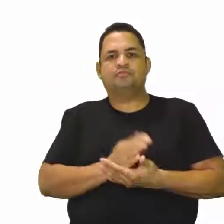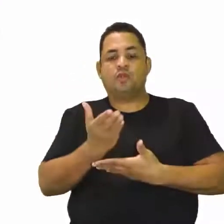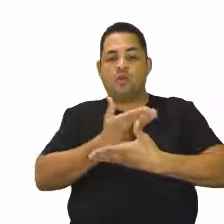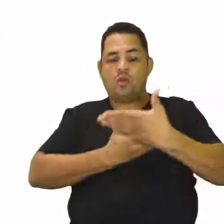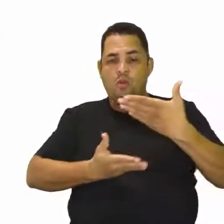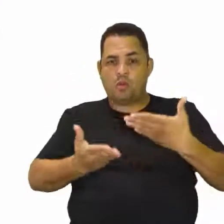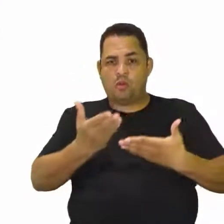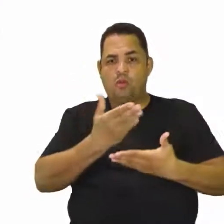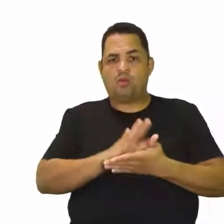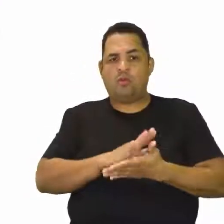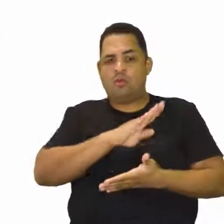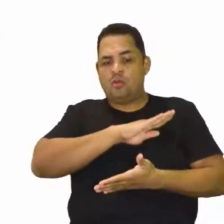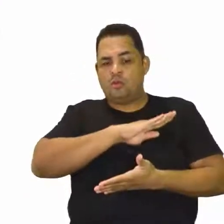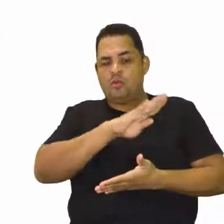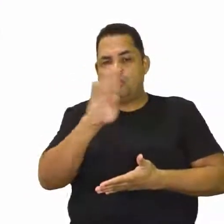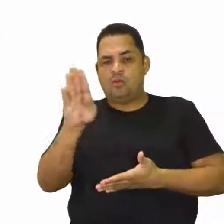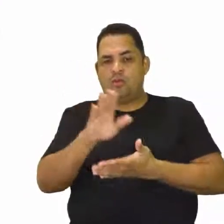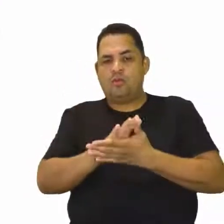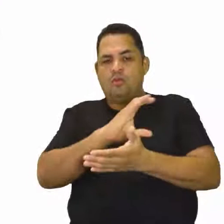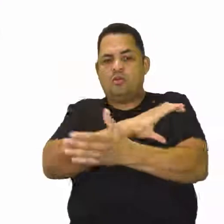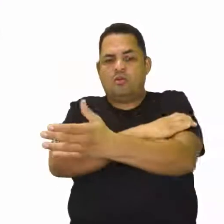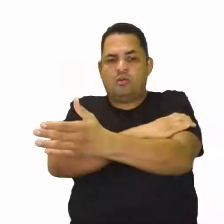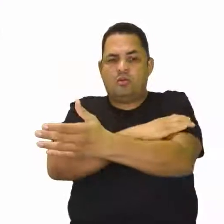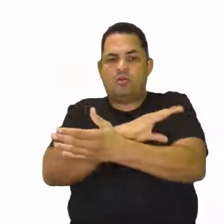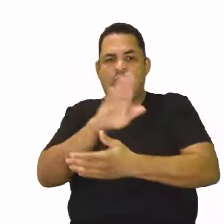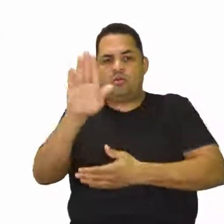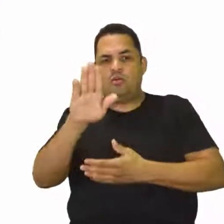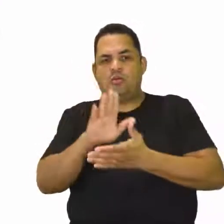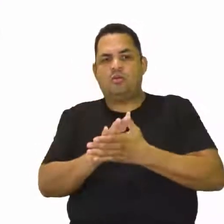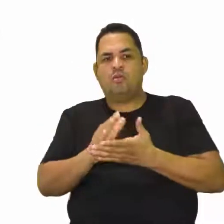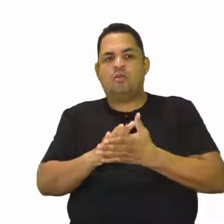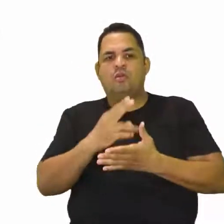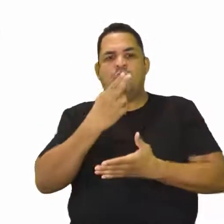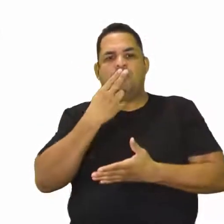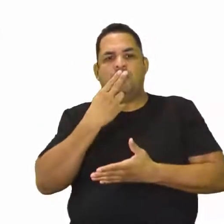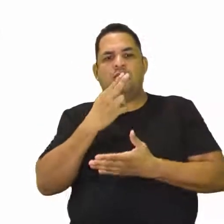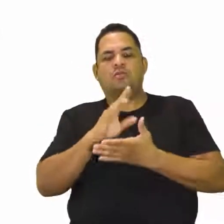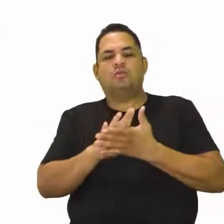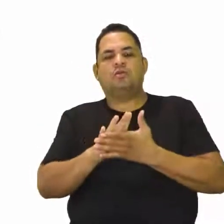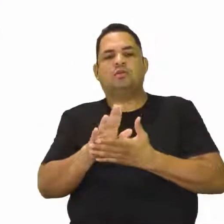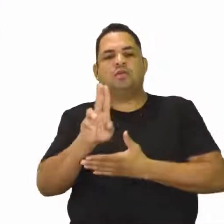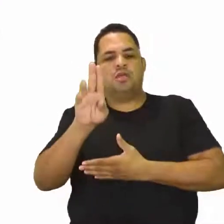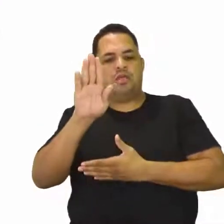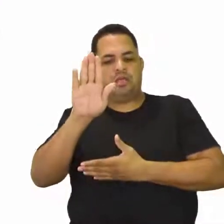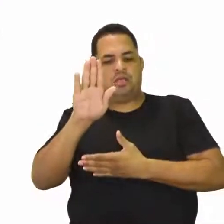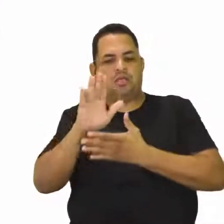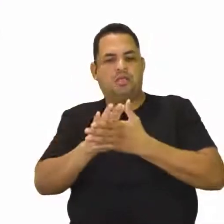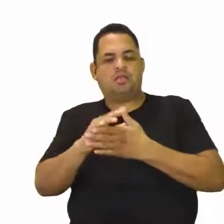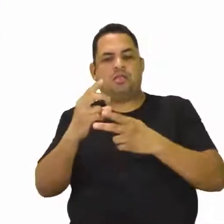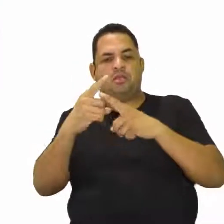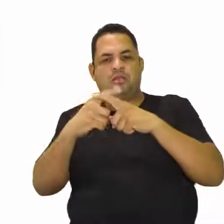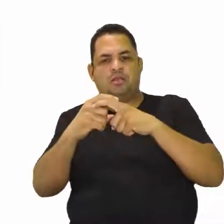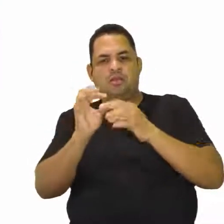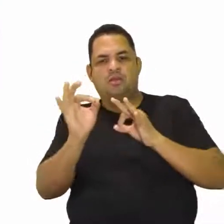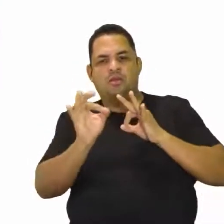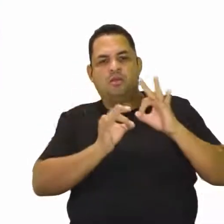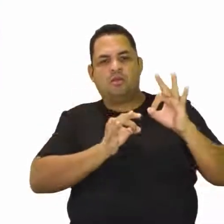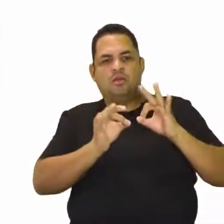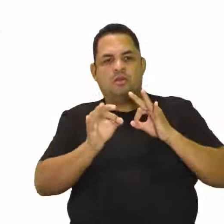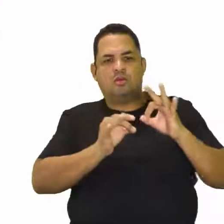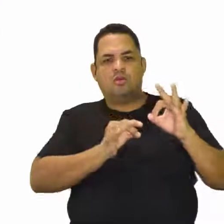Cooperação. Mussolini, fascista, Adolf Hitler, nazista, formando o